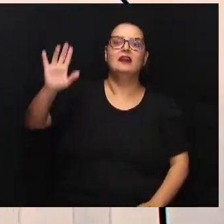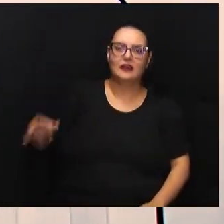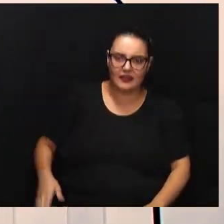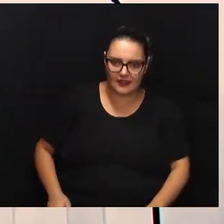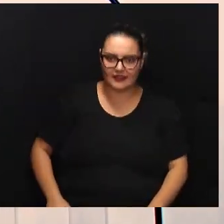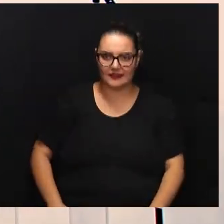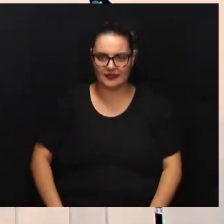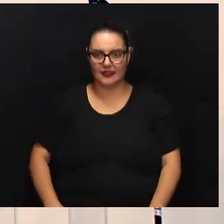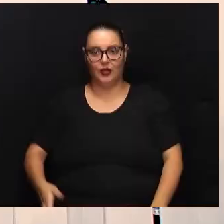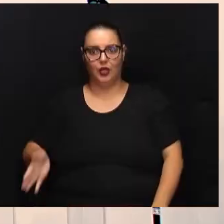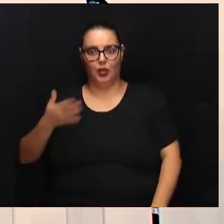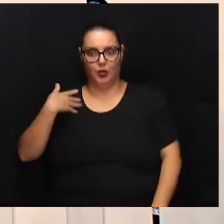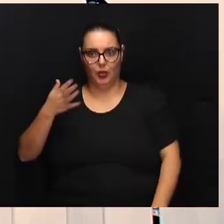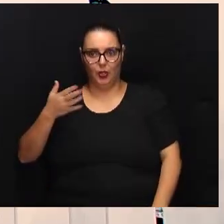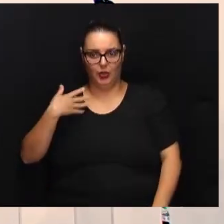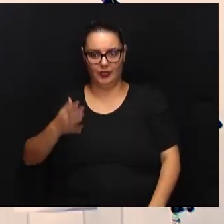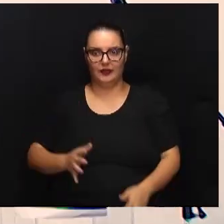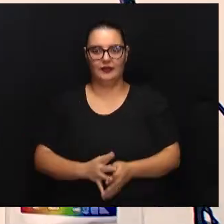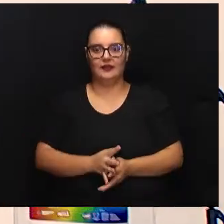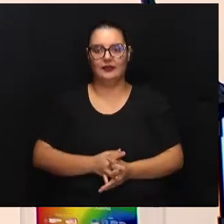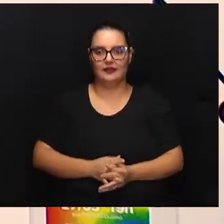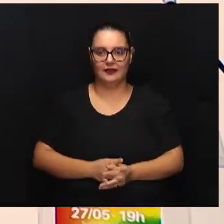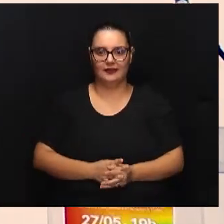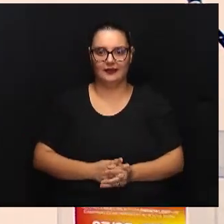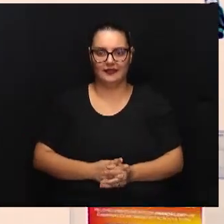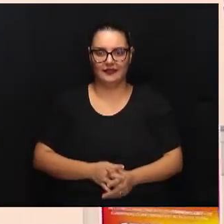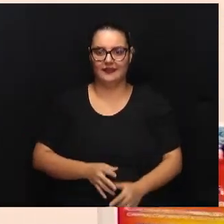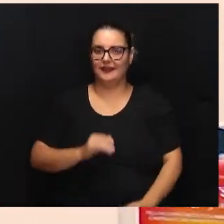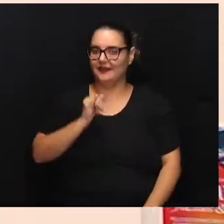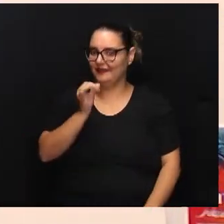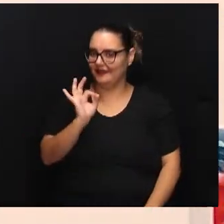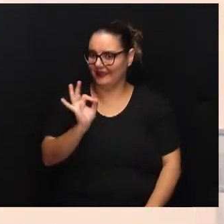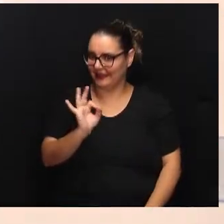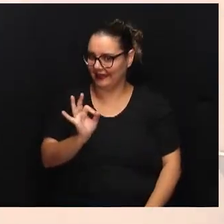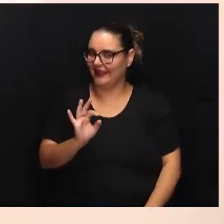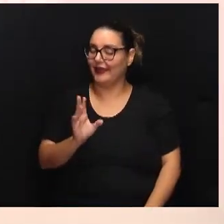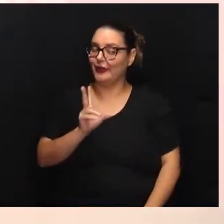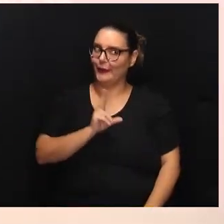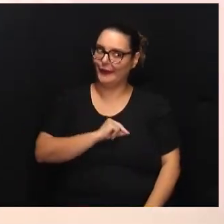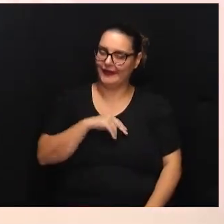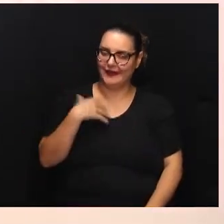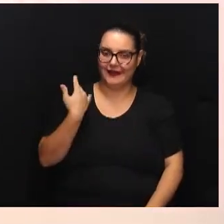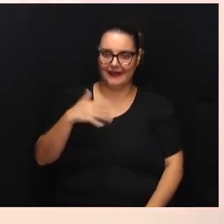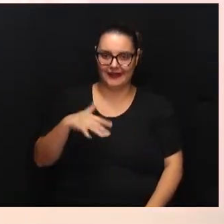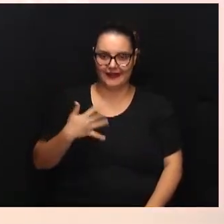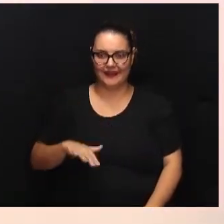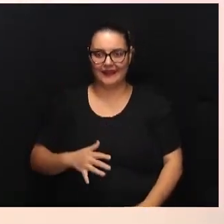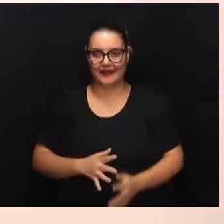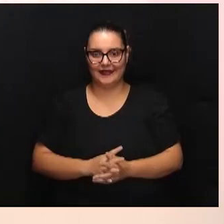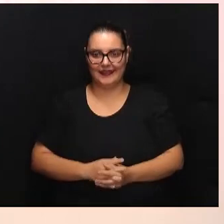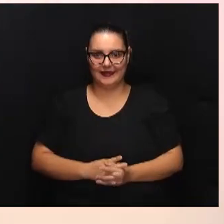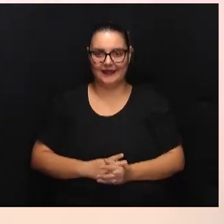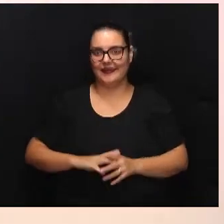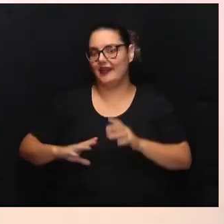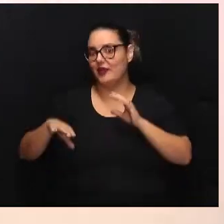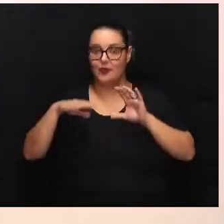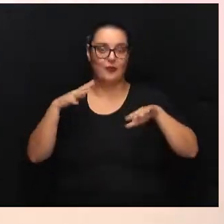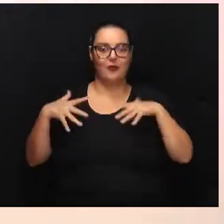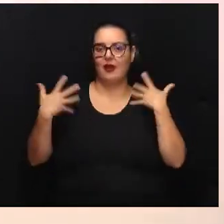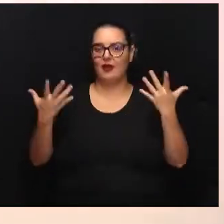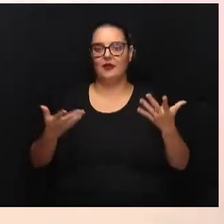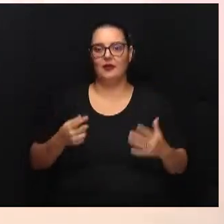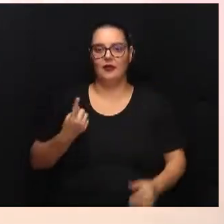Nem te falo nada, viu? Essa Witch tem que cantar tanto assim, né? 1 minuto para respiração.